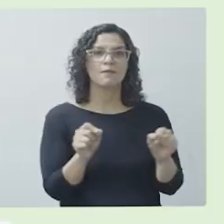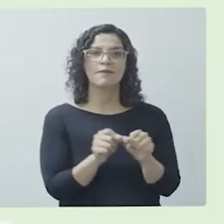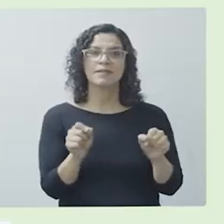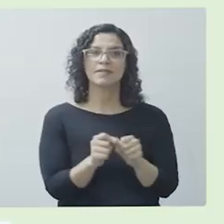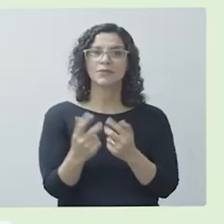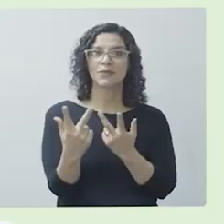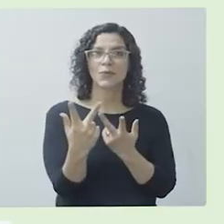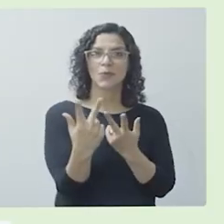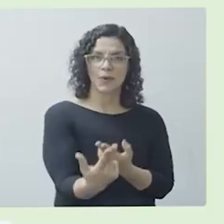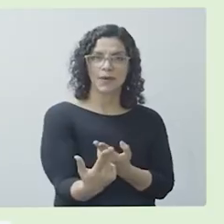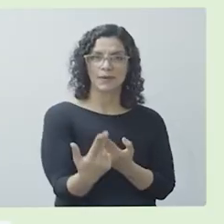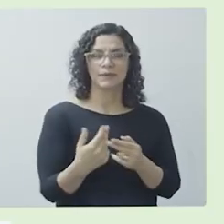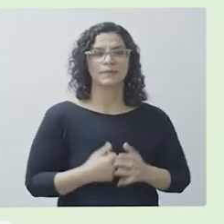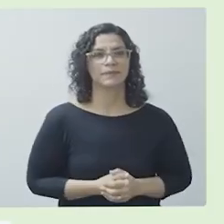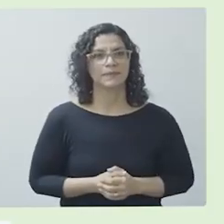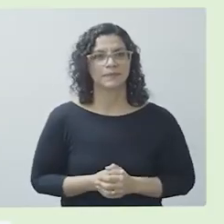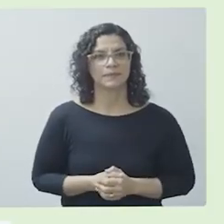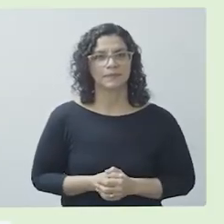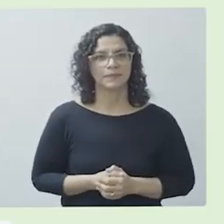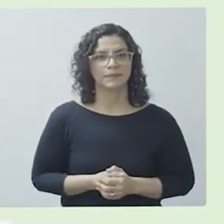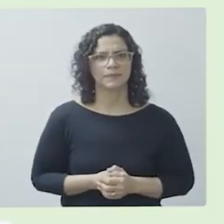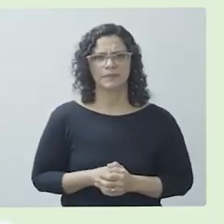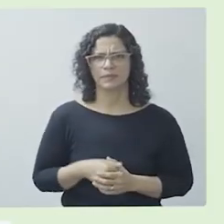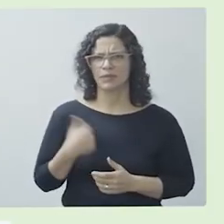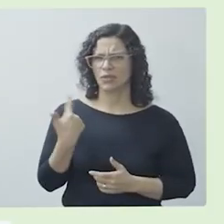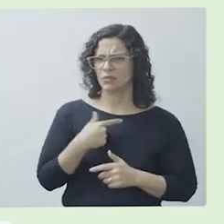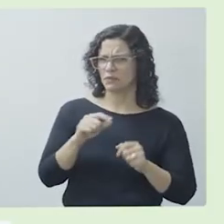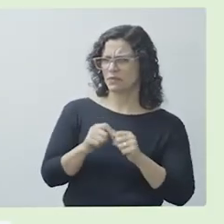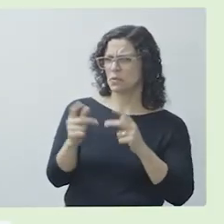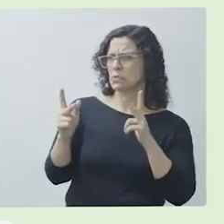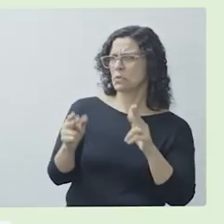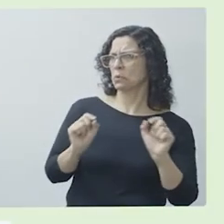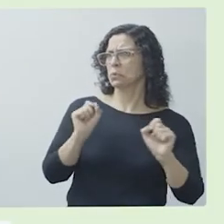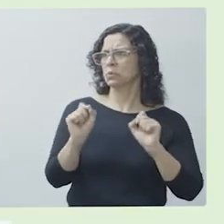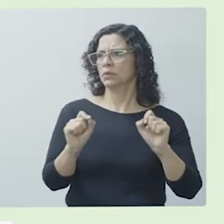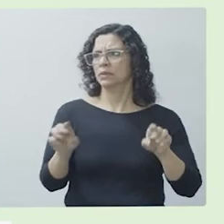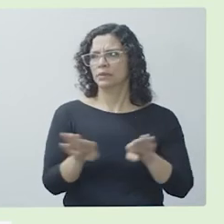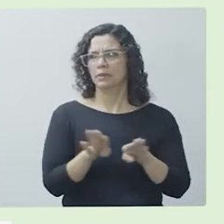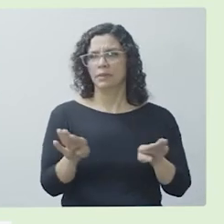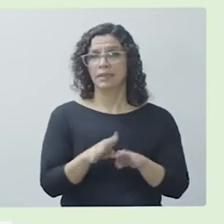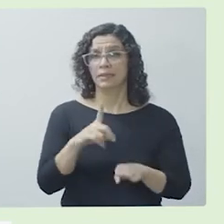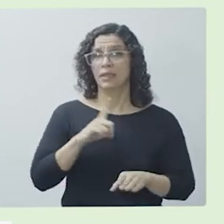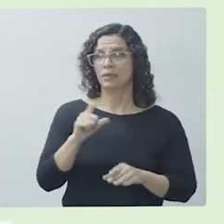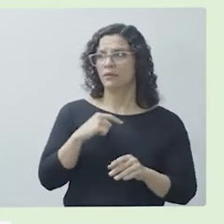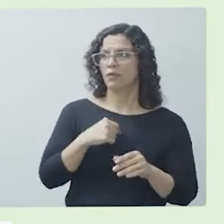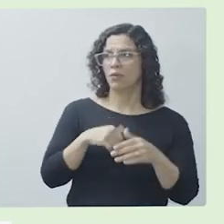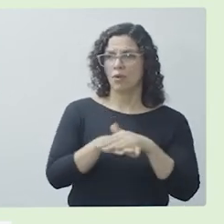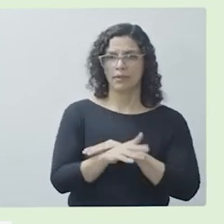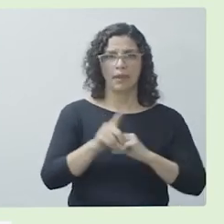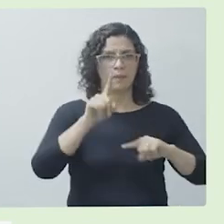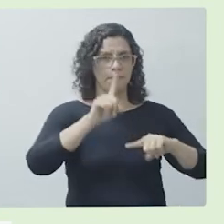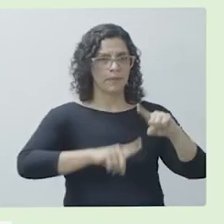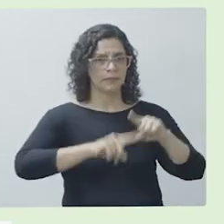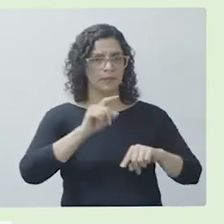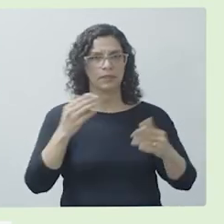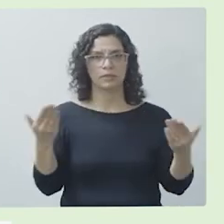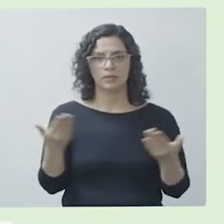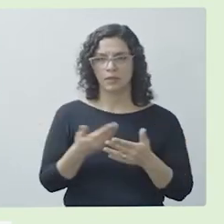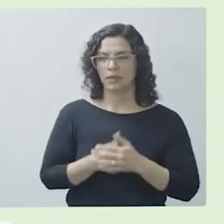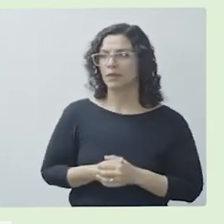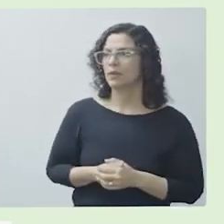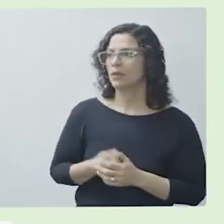vocês. Fazendo igual. Que será isso? Vou tirar aqui um pouquinho dos